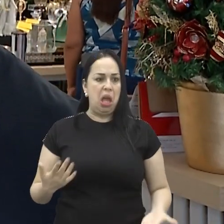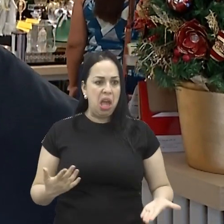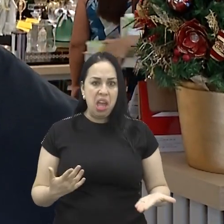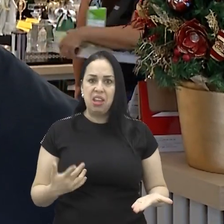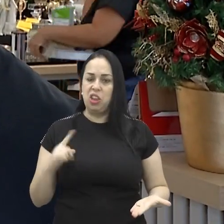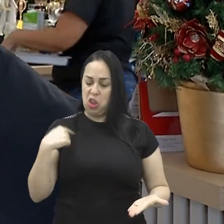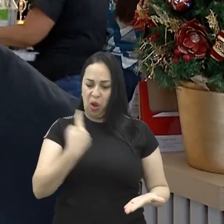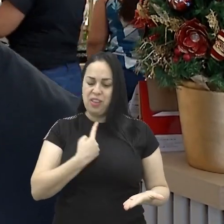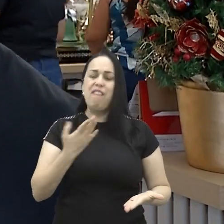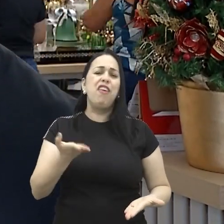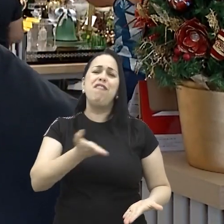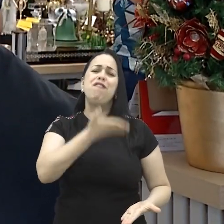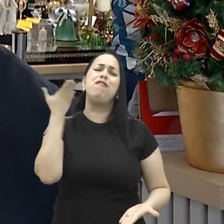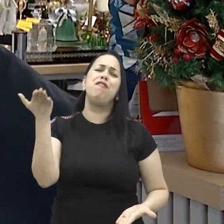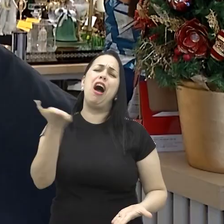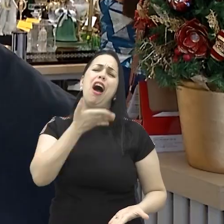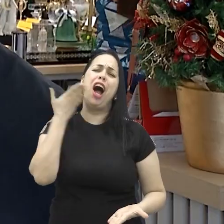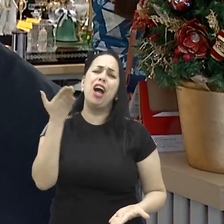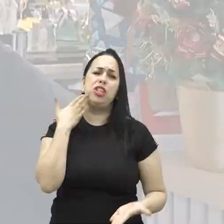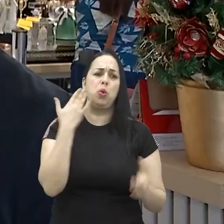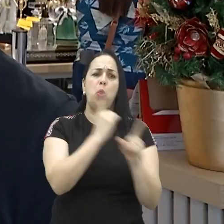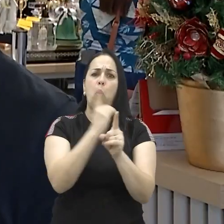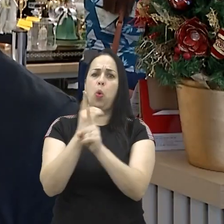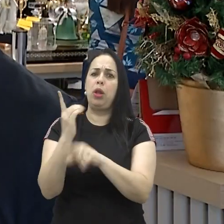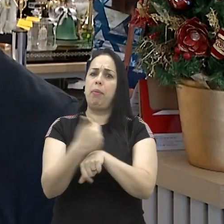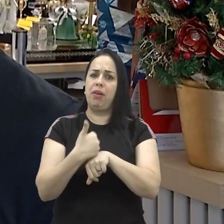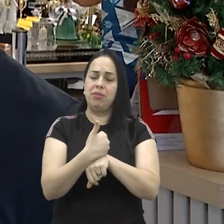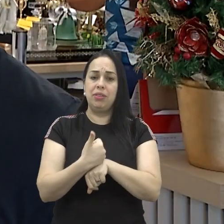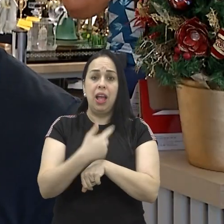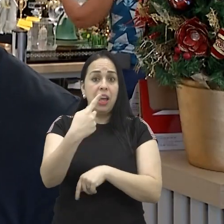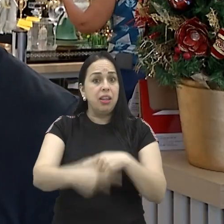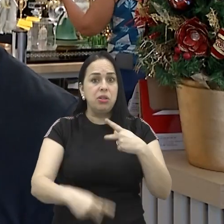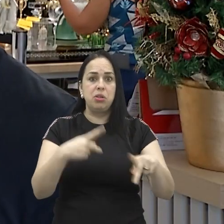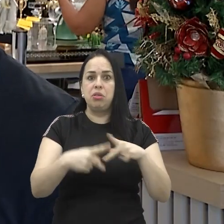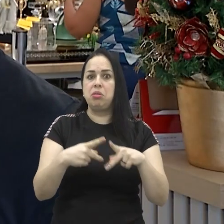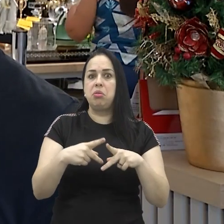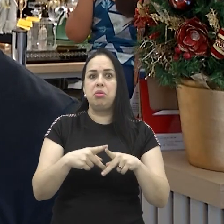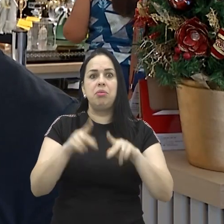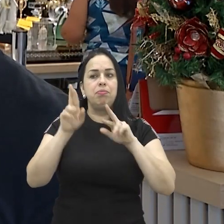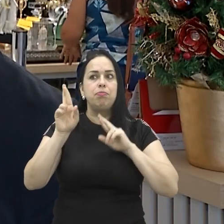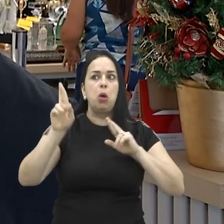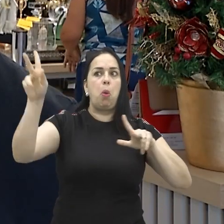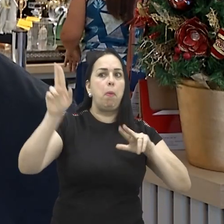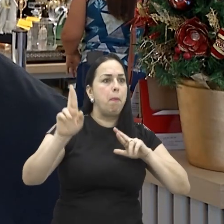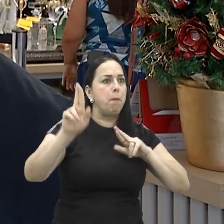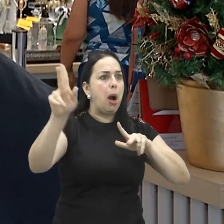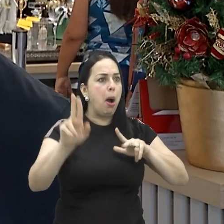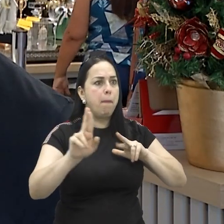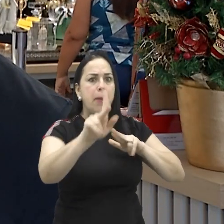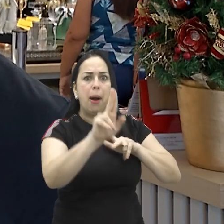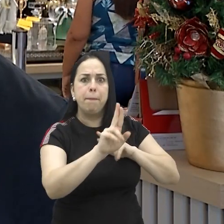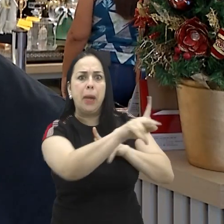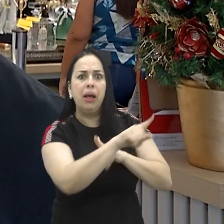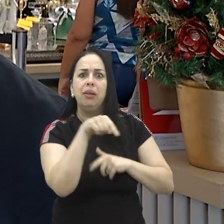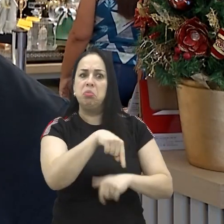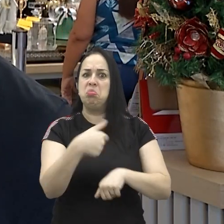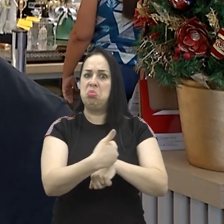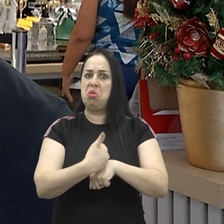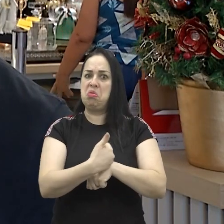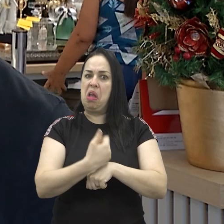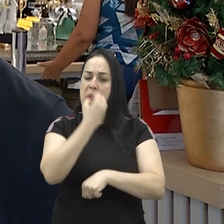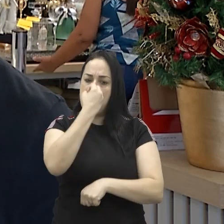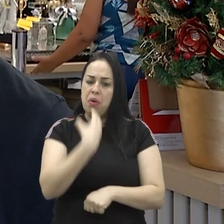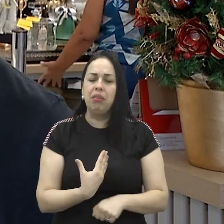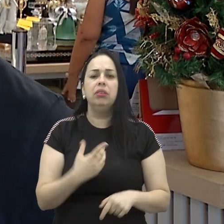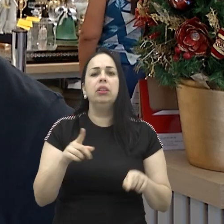está de contratação, nós não tivemos isso aqui. E eu acho que São José tem um nível de pessoas muito diferente